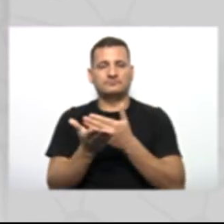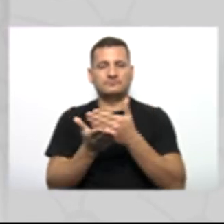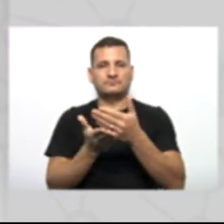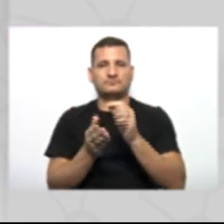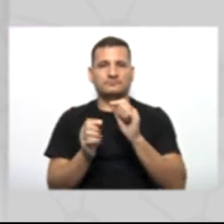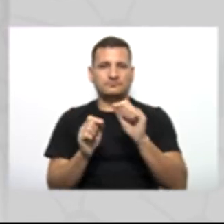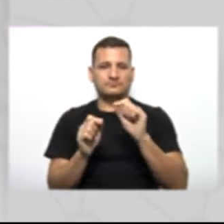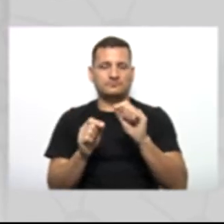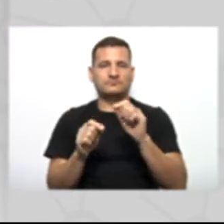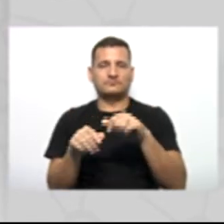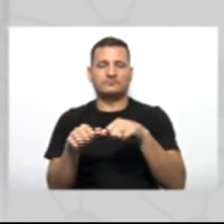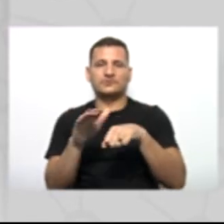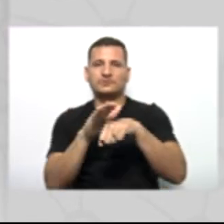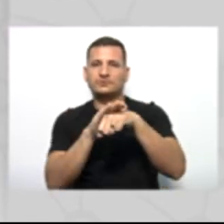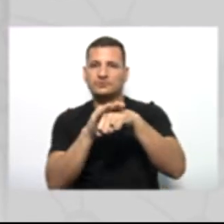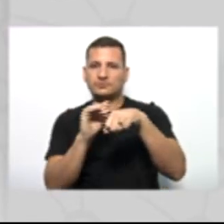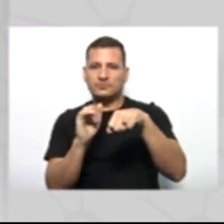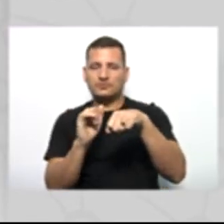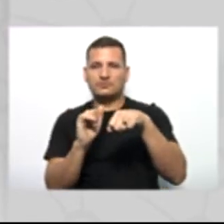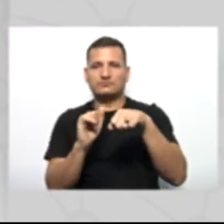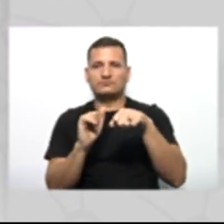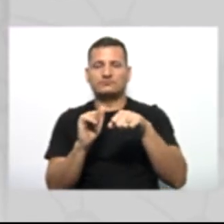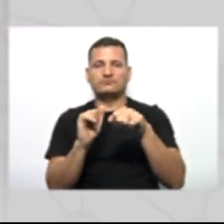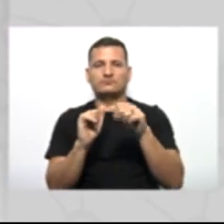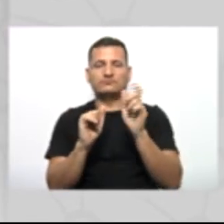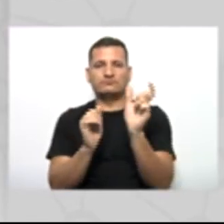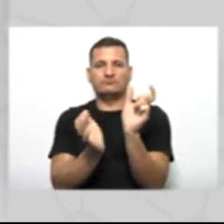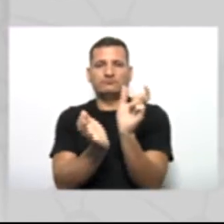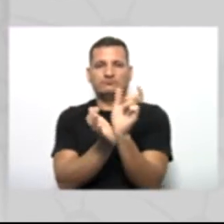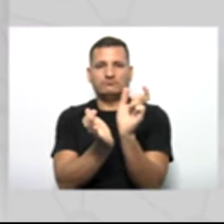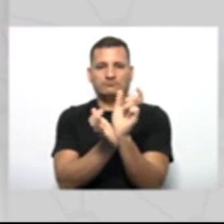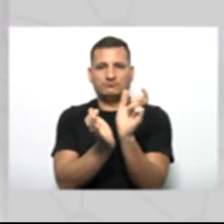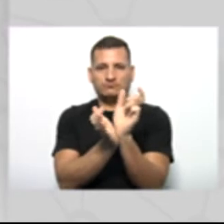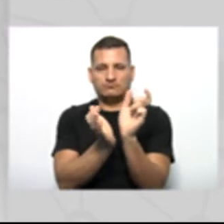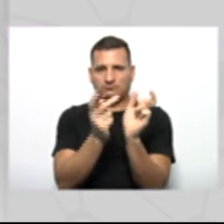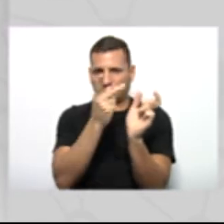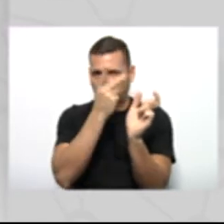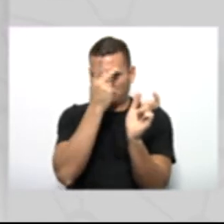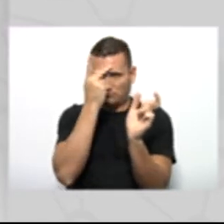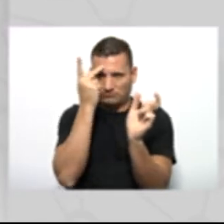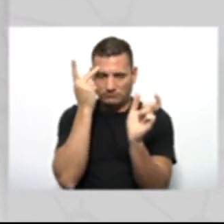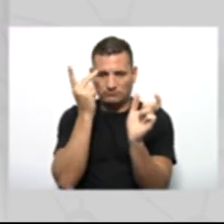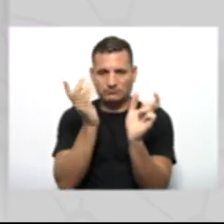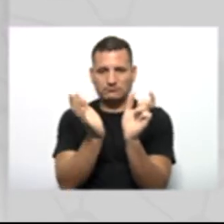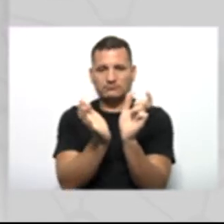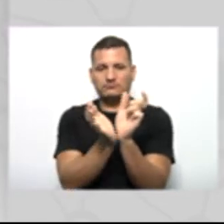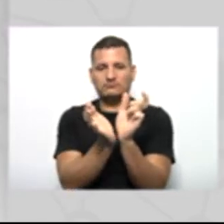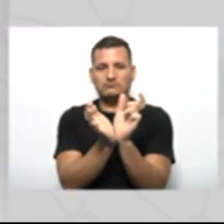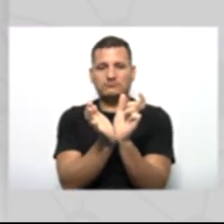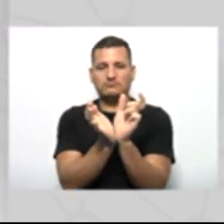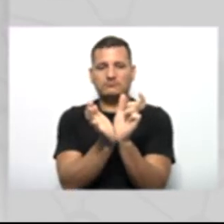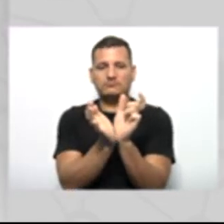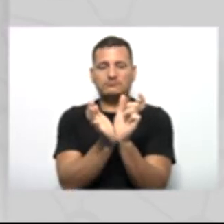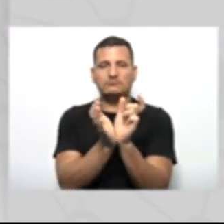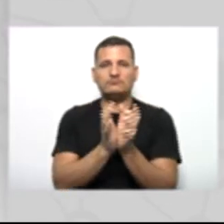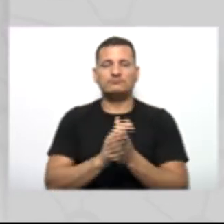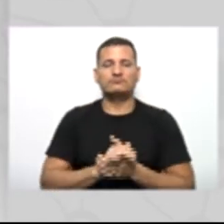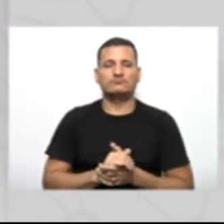tipo pessoa. Ele já tem um nome e um CPF. Só que, pessoal, se eu fizer isso daqui, ó,